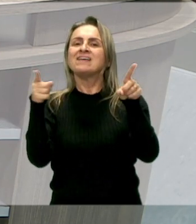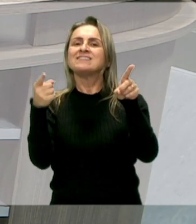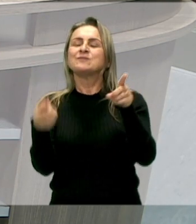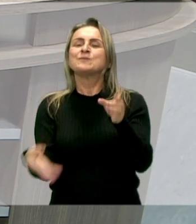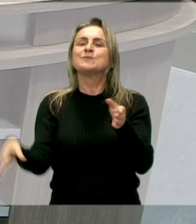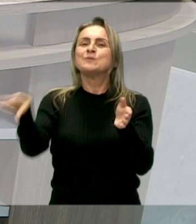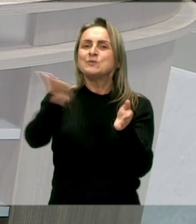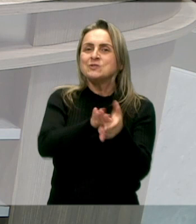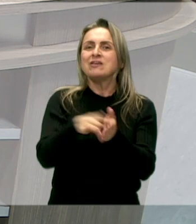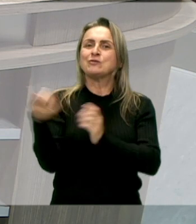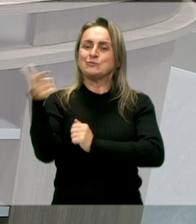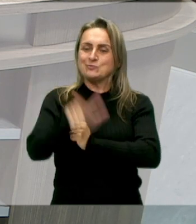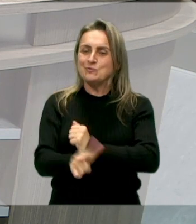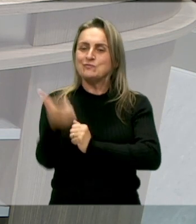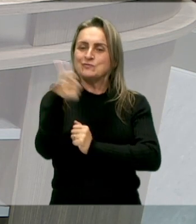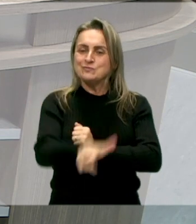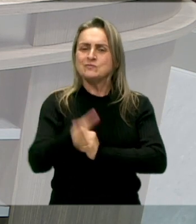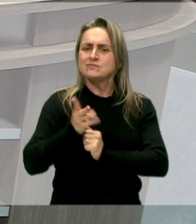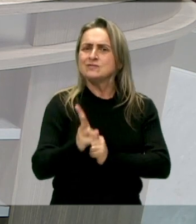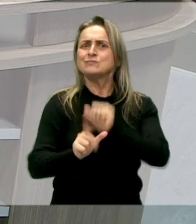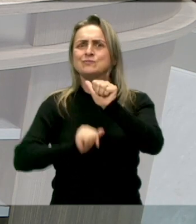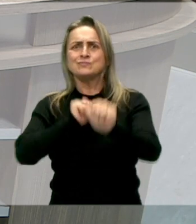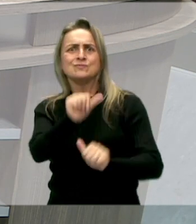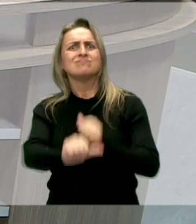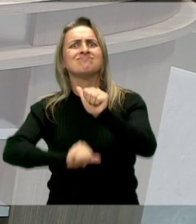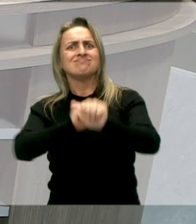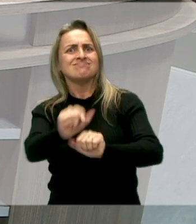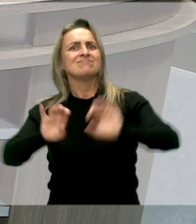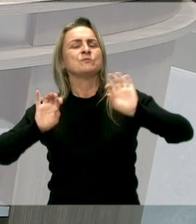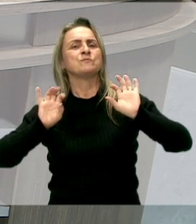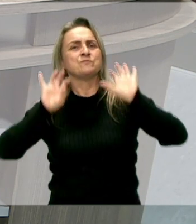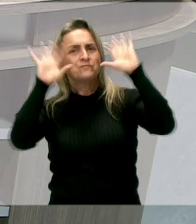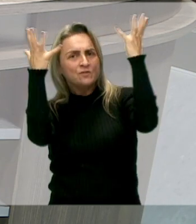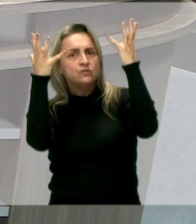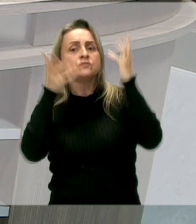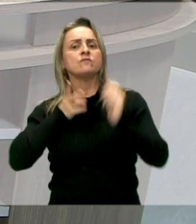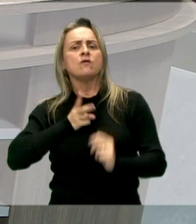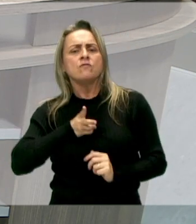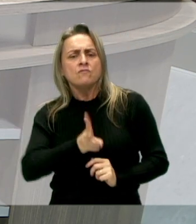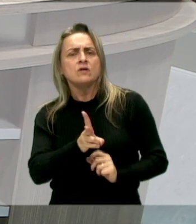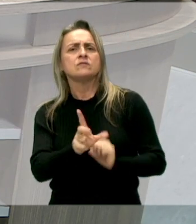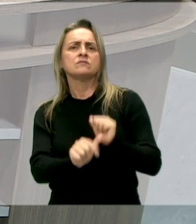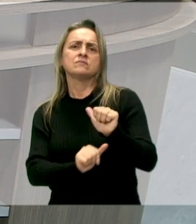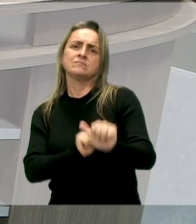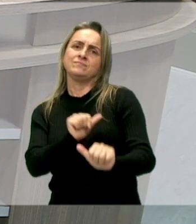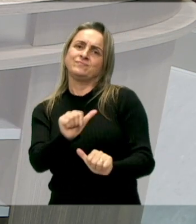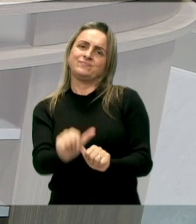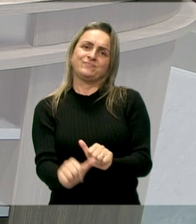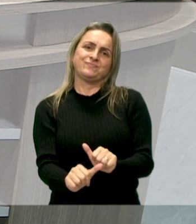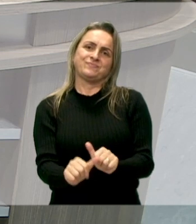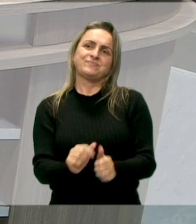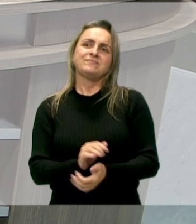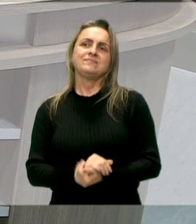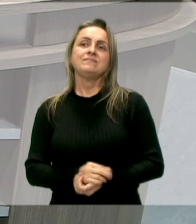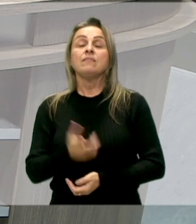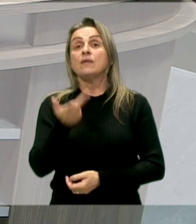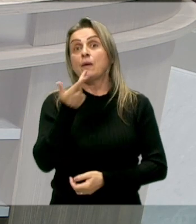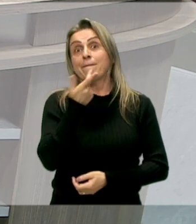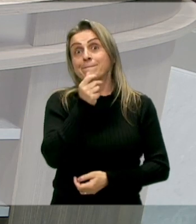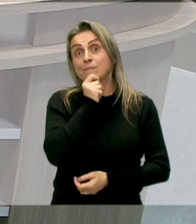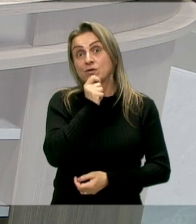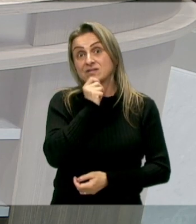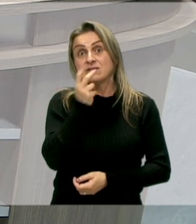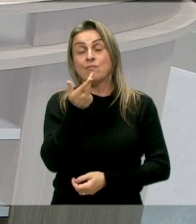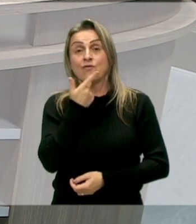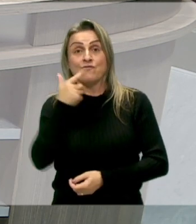Como o Hermeto, a gente vai ter o Hermeto agora, ele já teve também. Como a gente falar aqui, não falar do Arismar, por exemplo, o Arismar